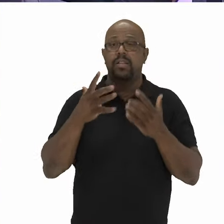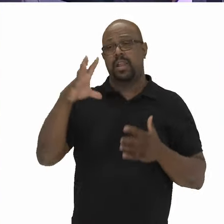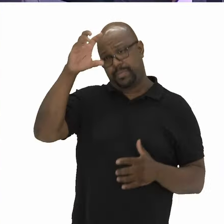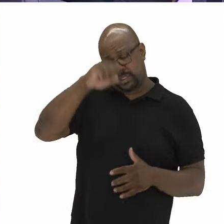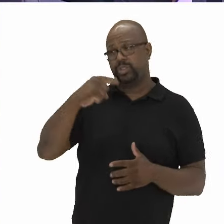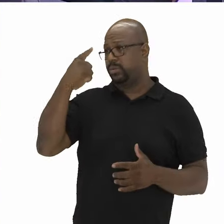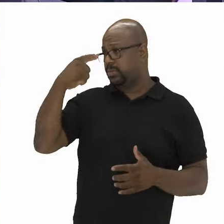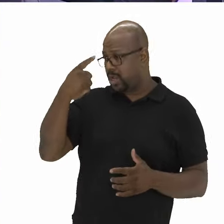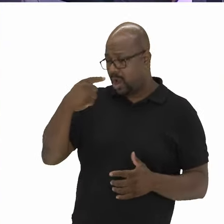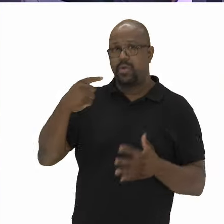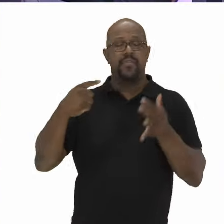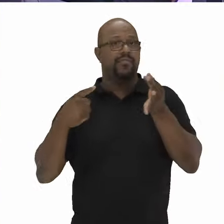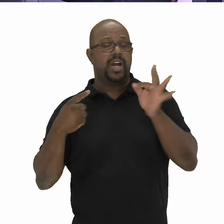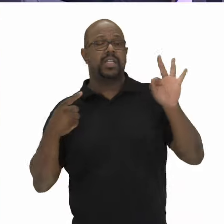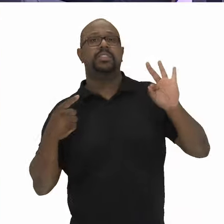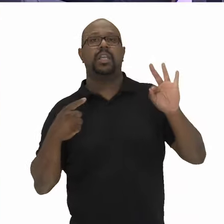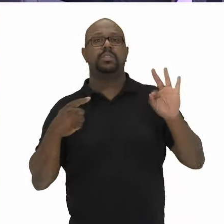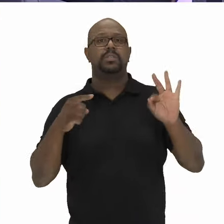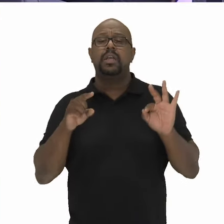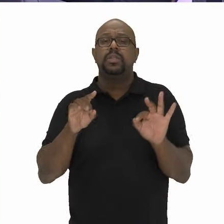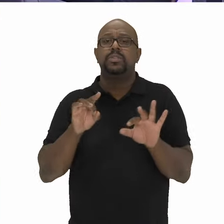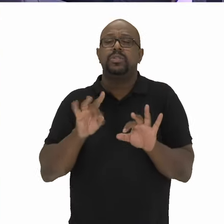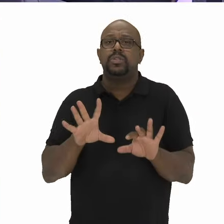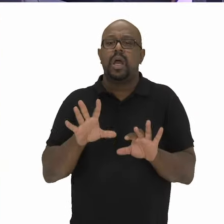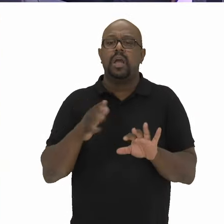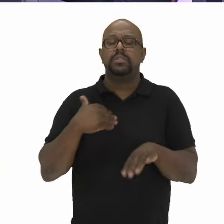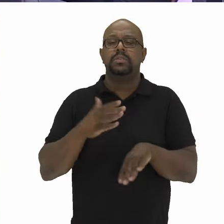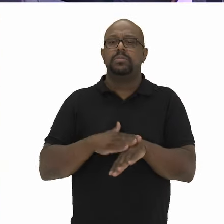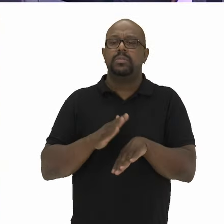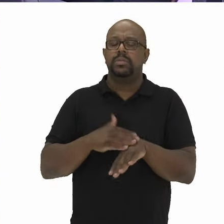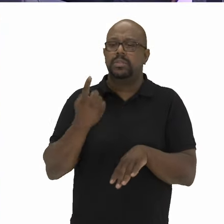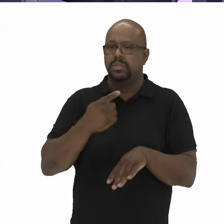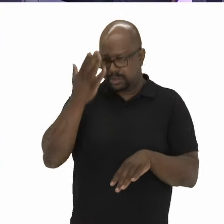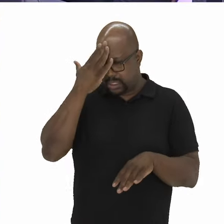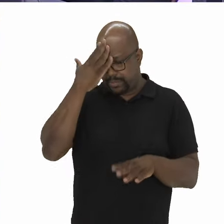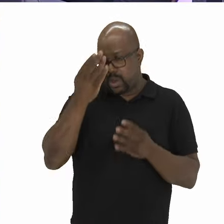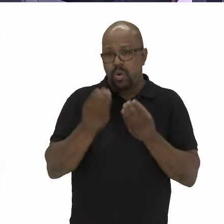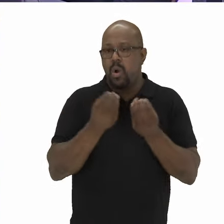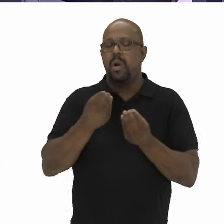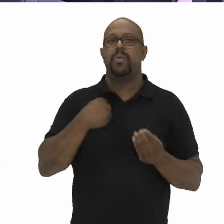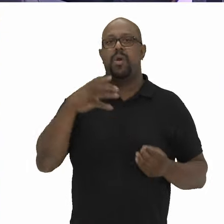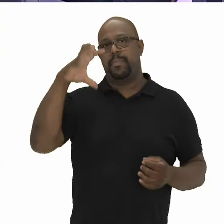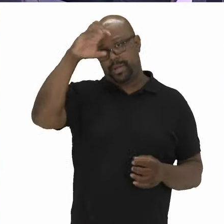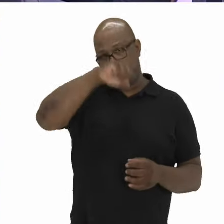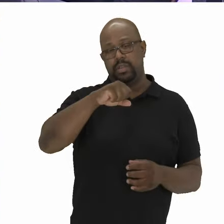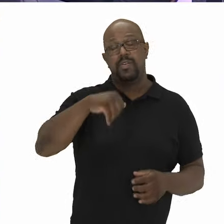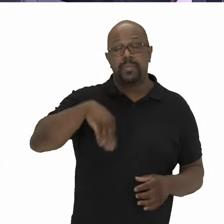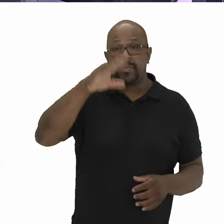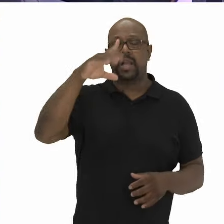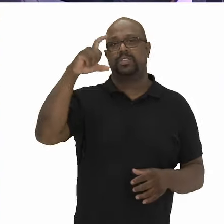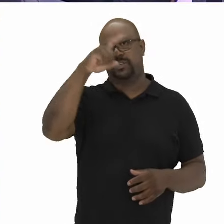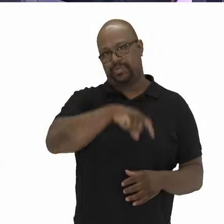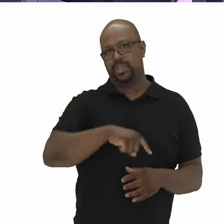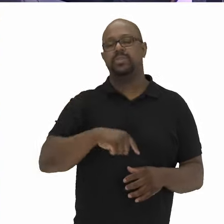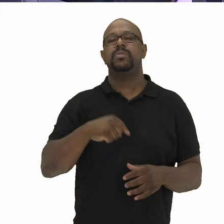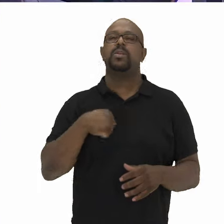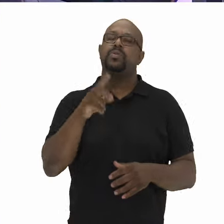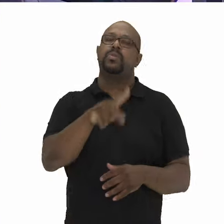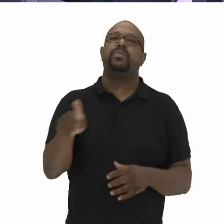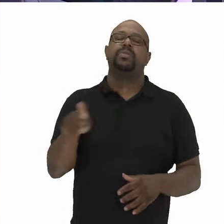aprendi o espanhol e o francês então assim era apenas de nós sabermos como eu aprendia que foi o mais